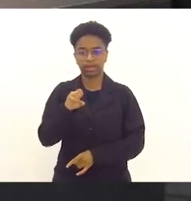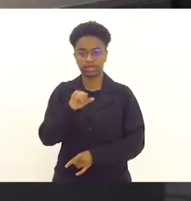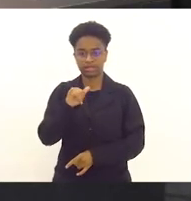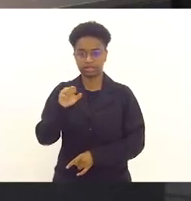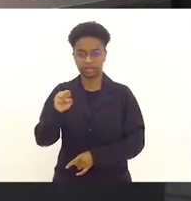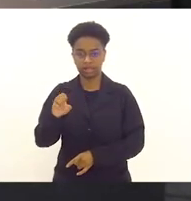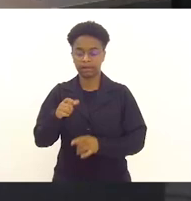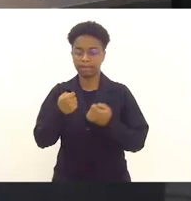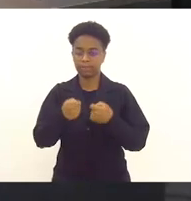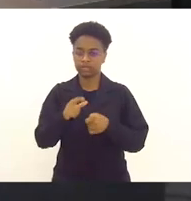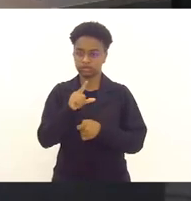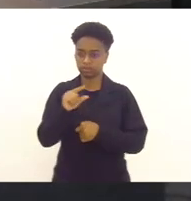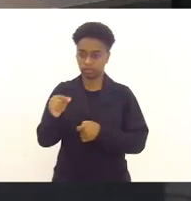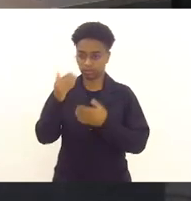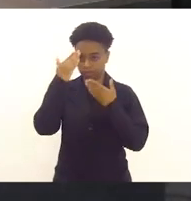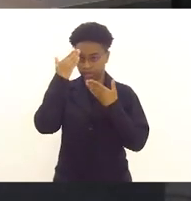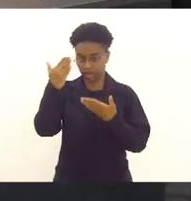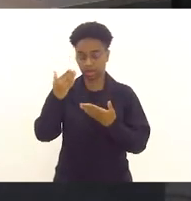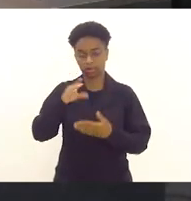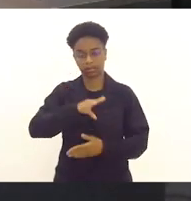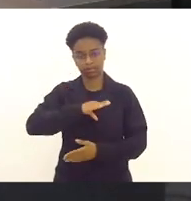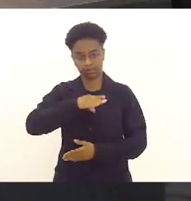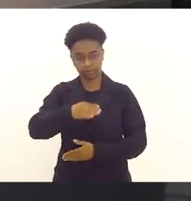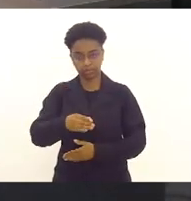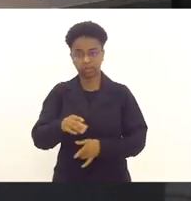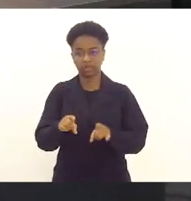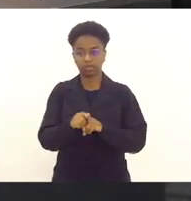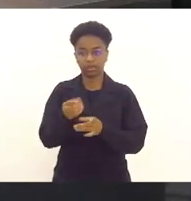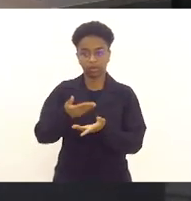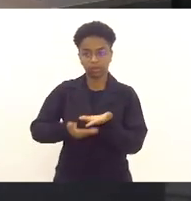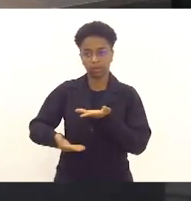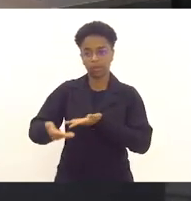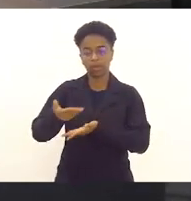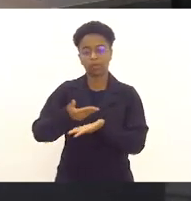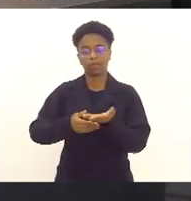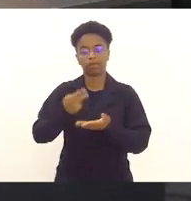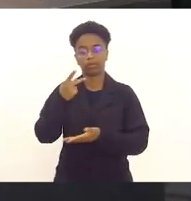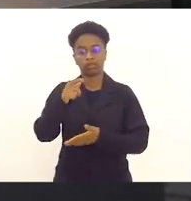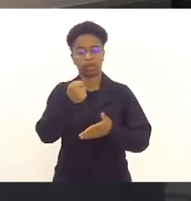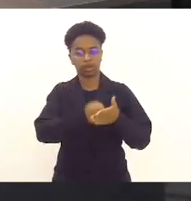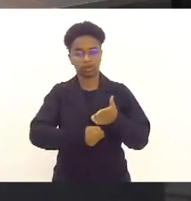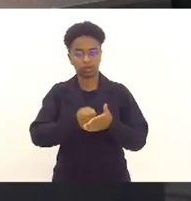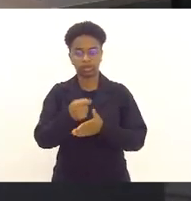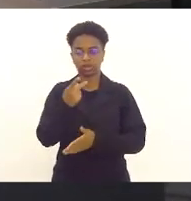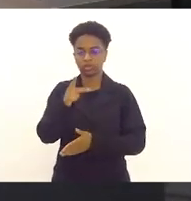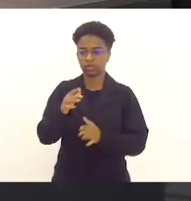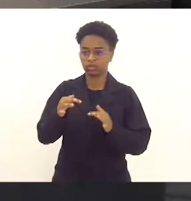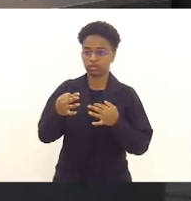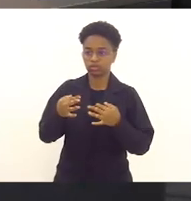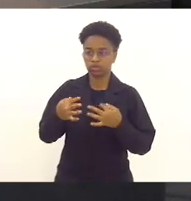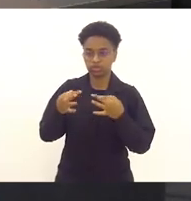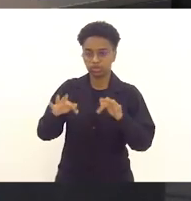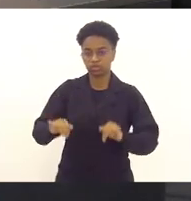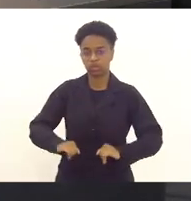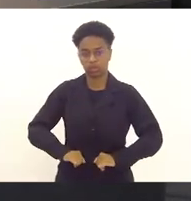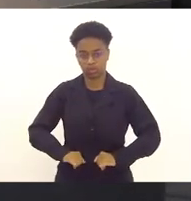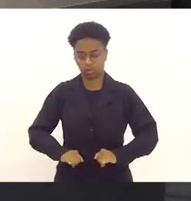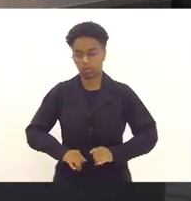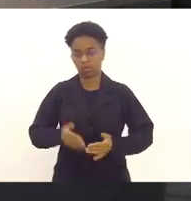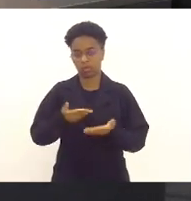obrigada agradeço a coragem por ter compartilhado aqui a sua luta a sua dor conosco muito obrigada tá